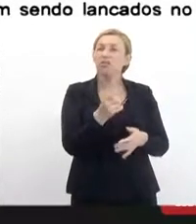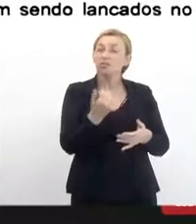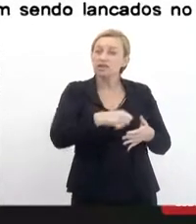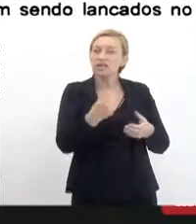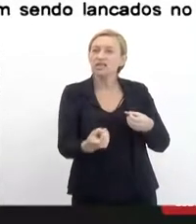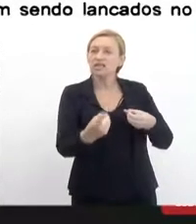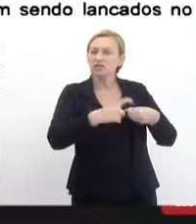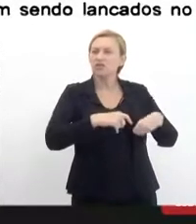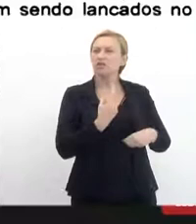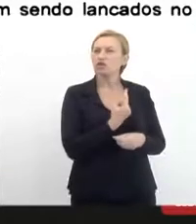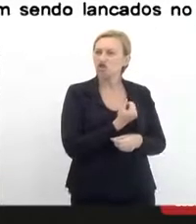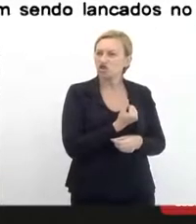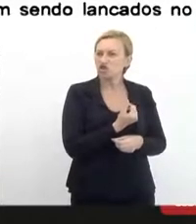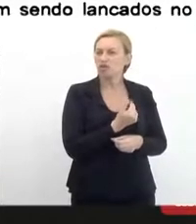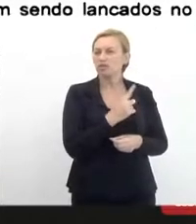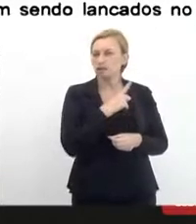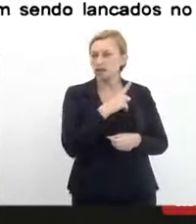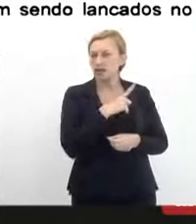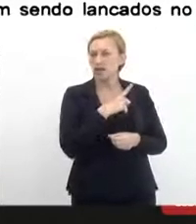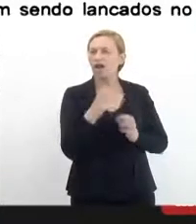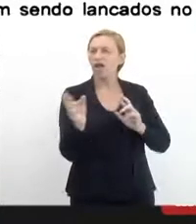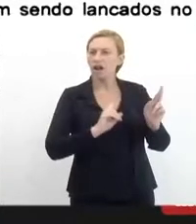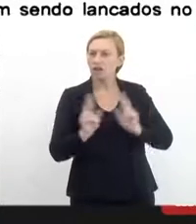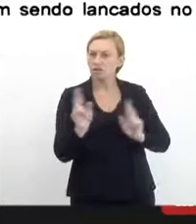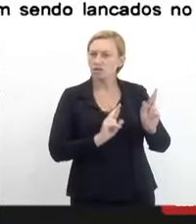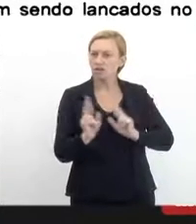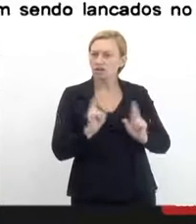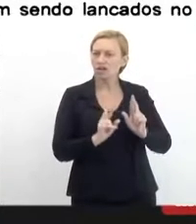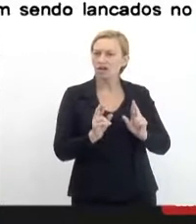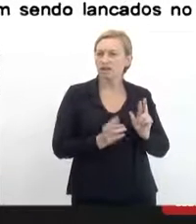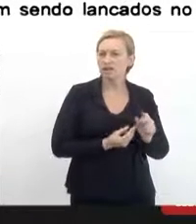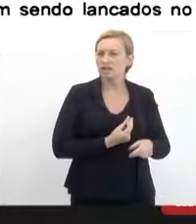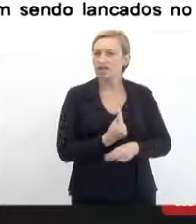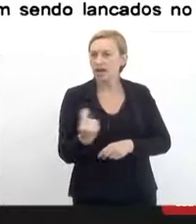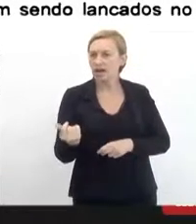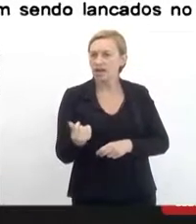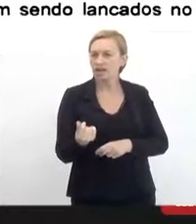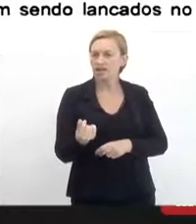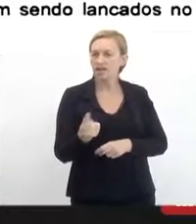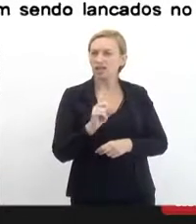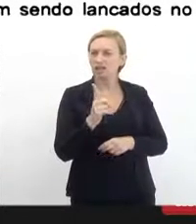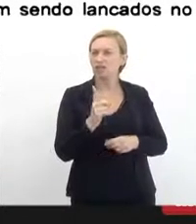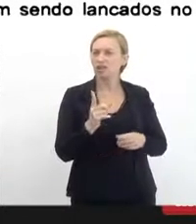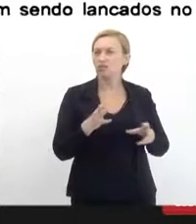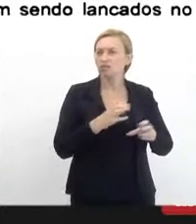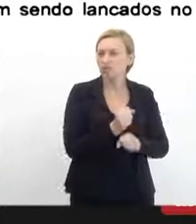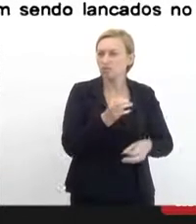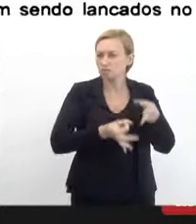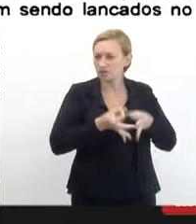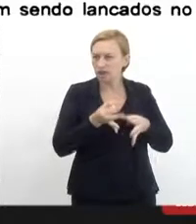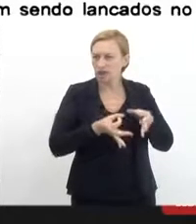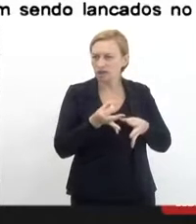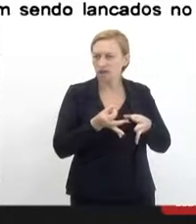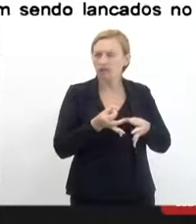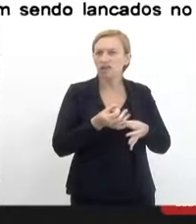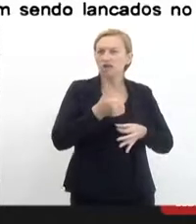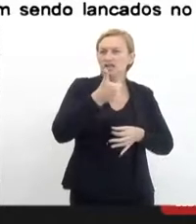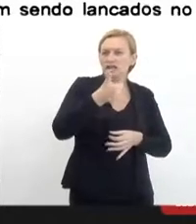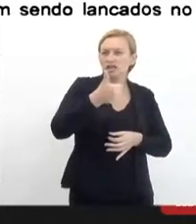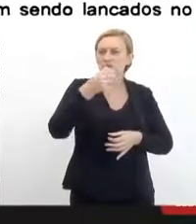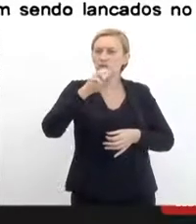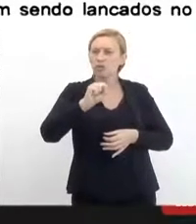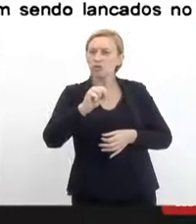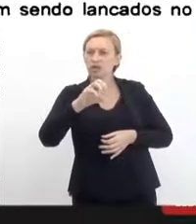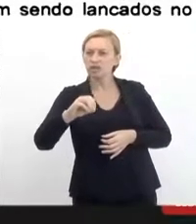do crédito relacionado a essas saídas isentas e não tributadas. Foi um auto de 180 milhões,